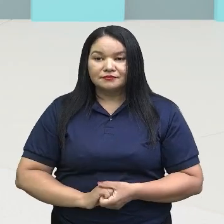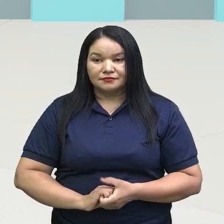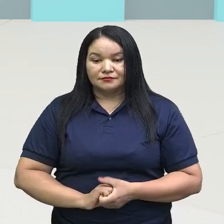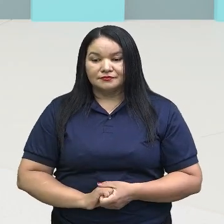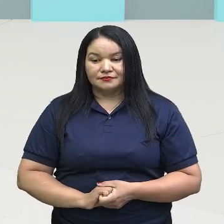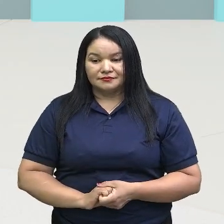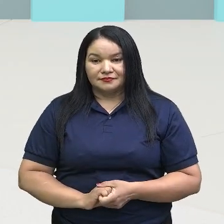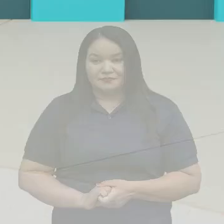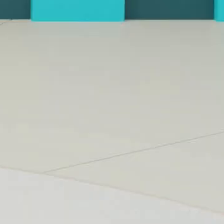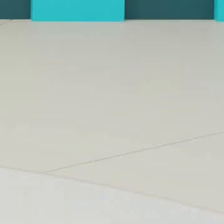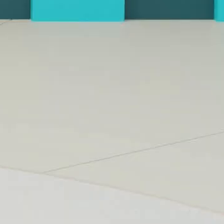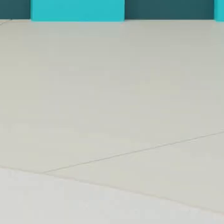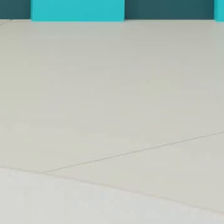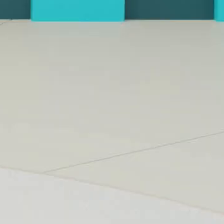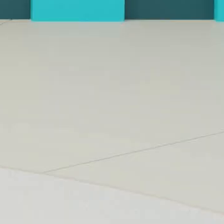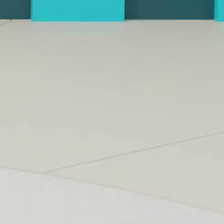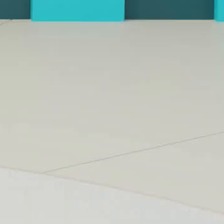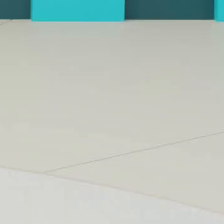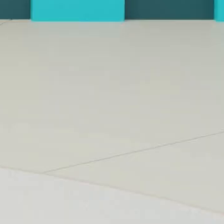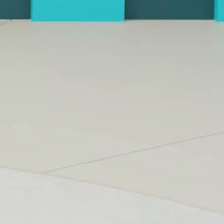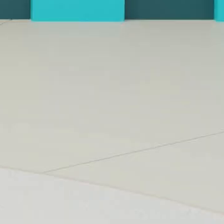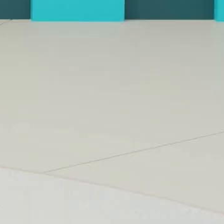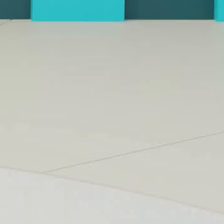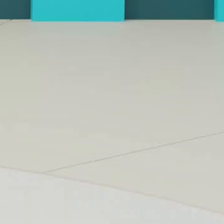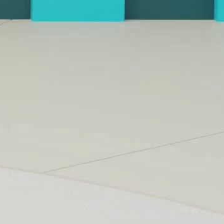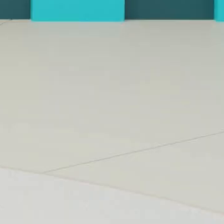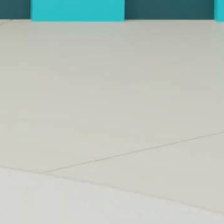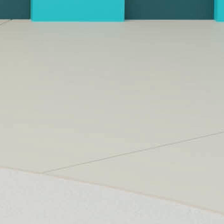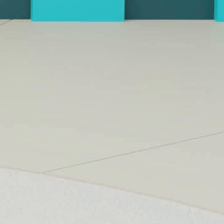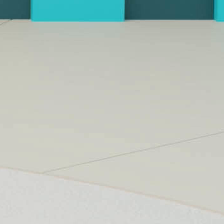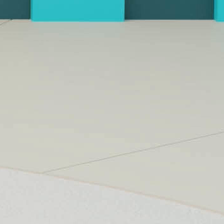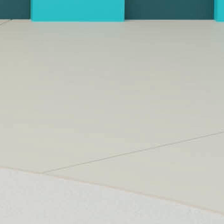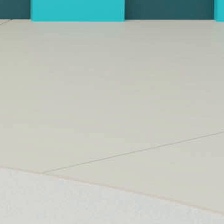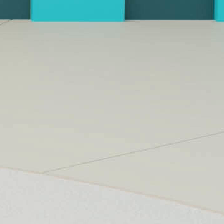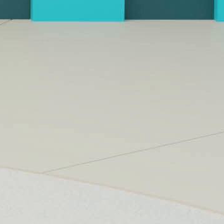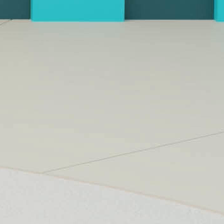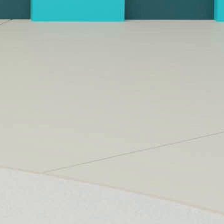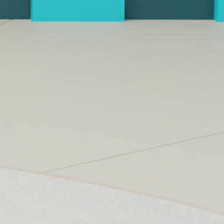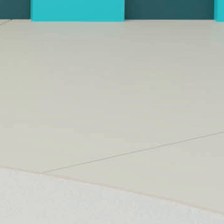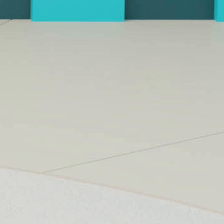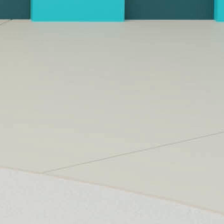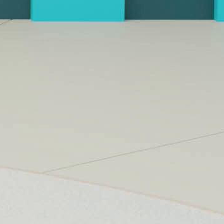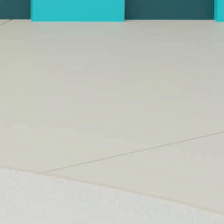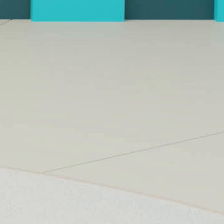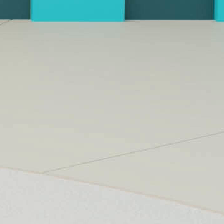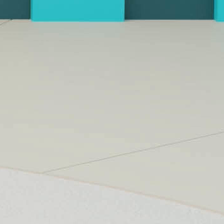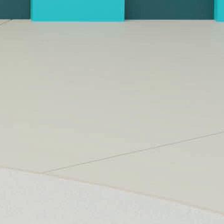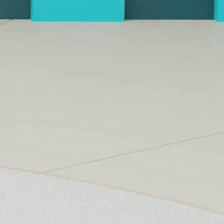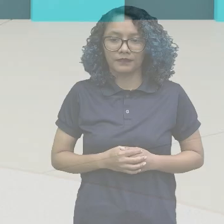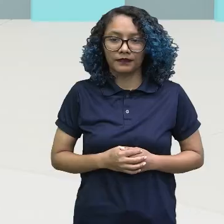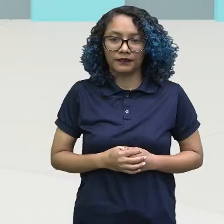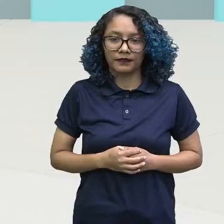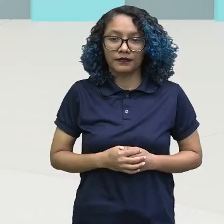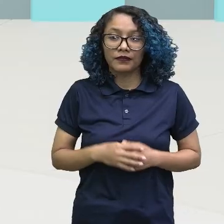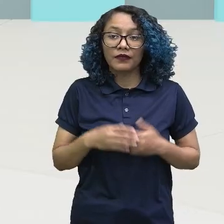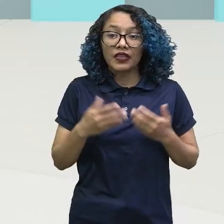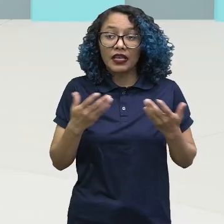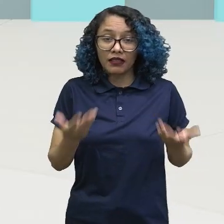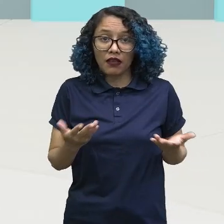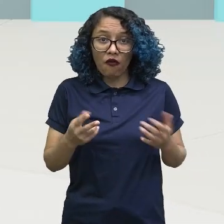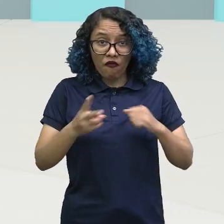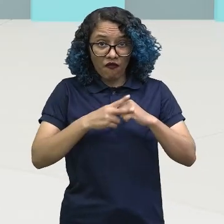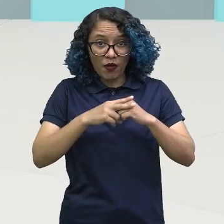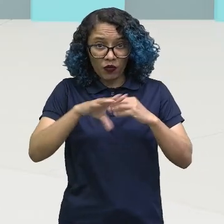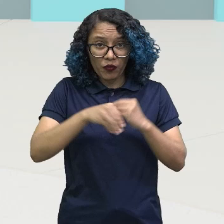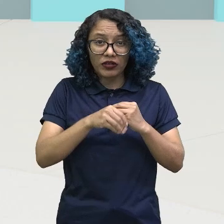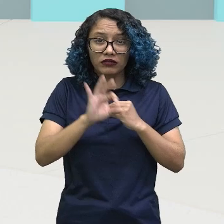completando um verbo, e aí se a gente voltar lá no início da sintaxe do período simples, nós temos os complementos